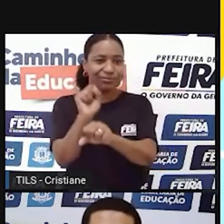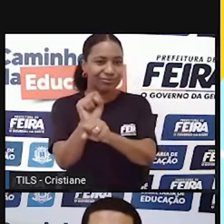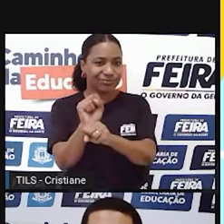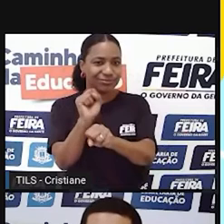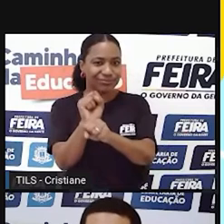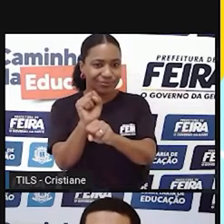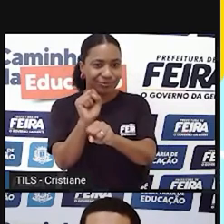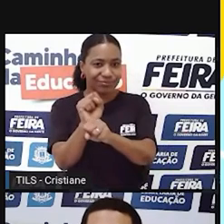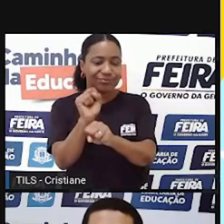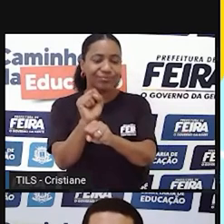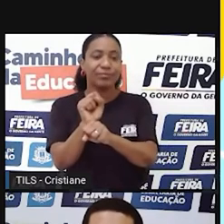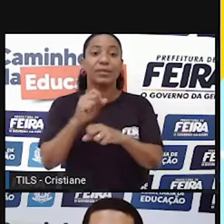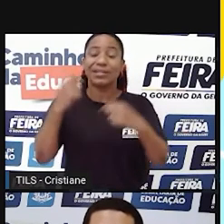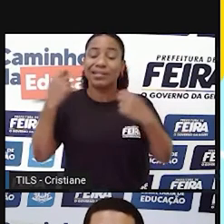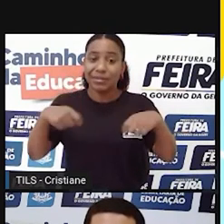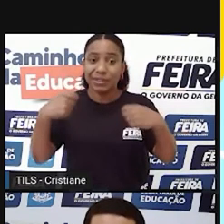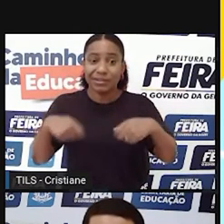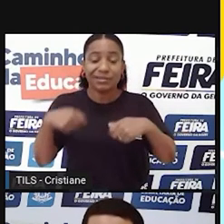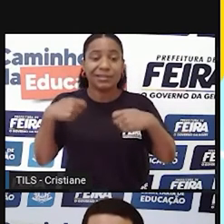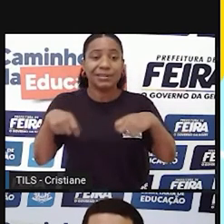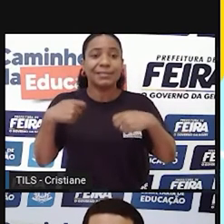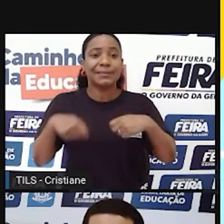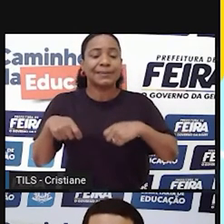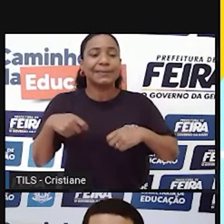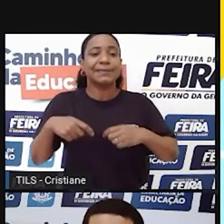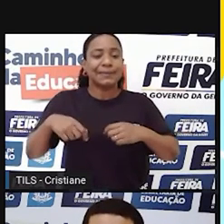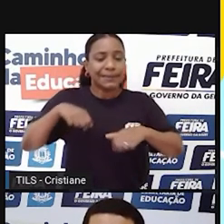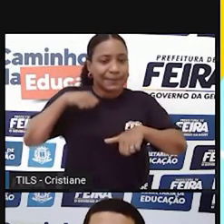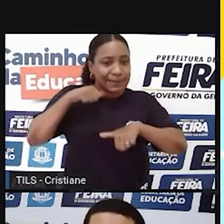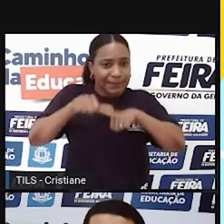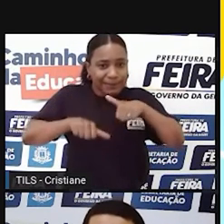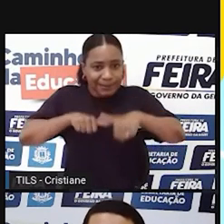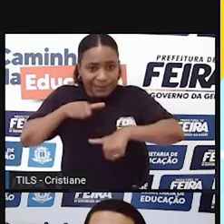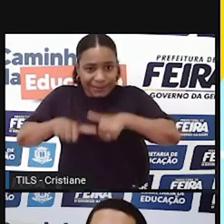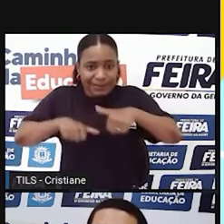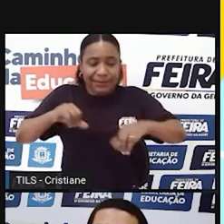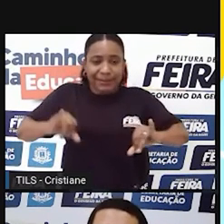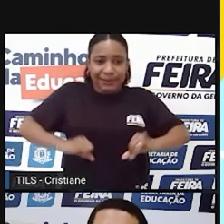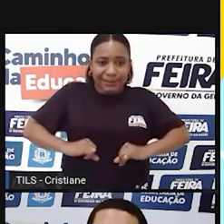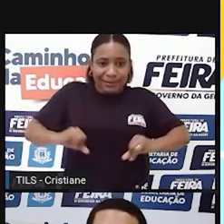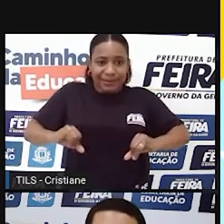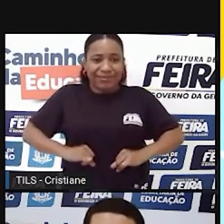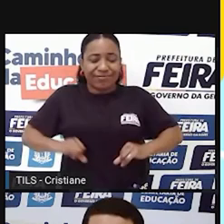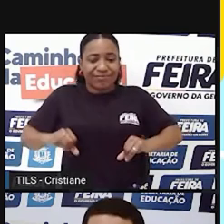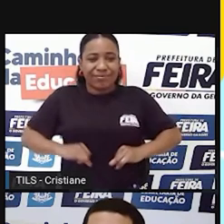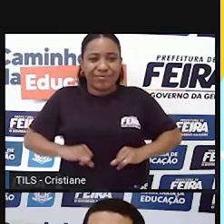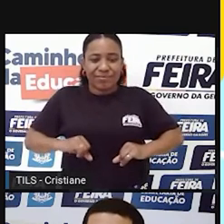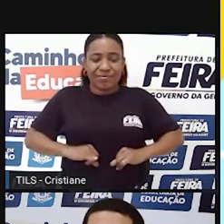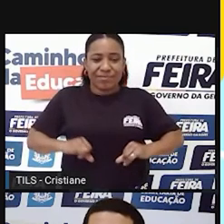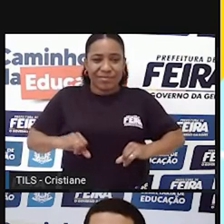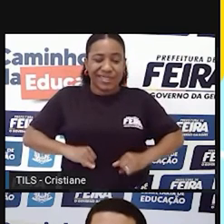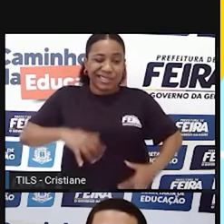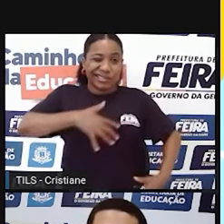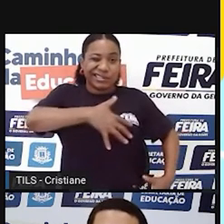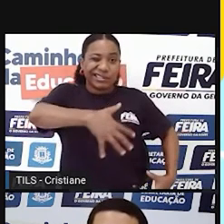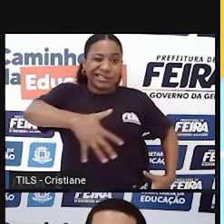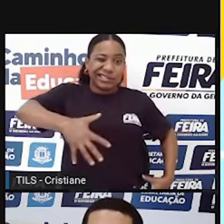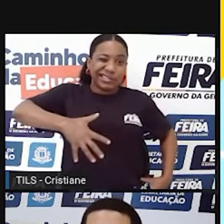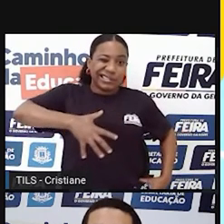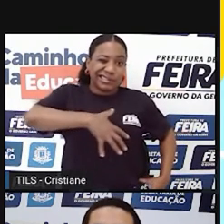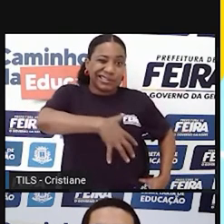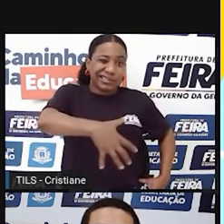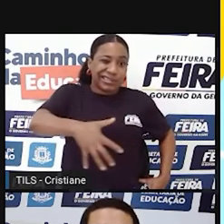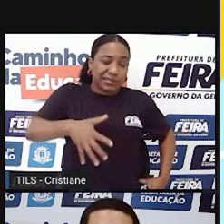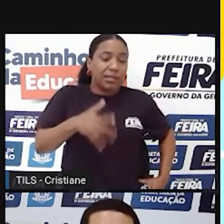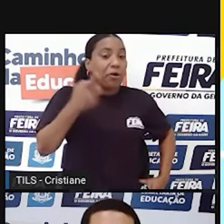um momento de muitas mudanças, de muito sofrimento em alguns casos. Então, precisa ser pensado se